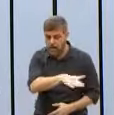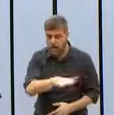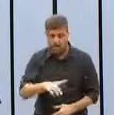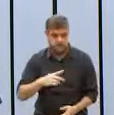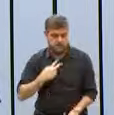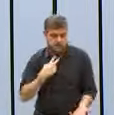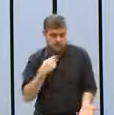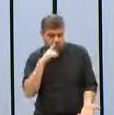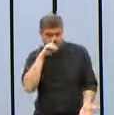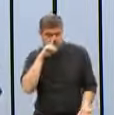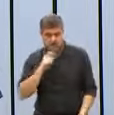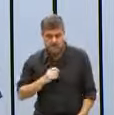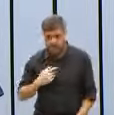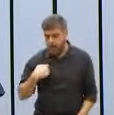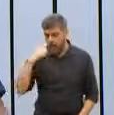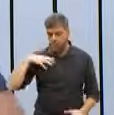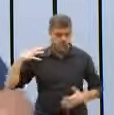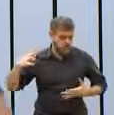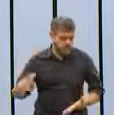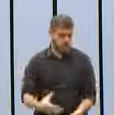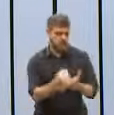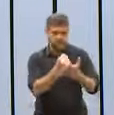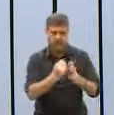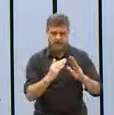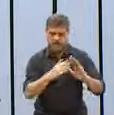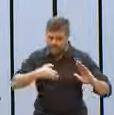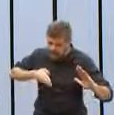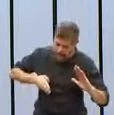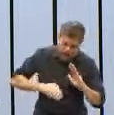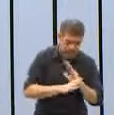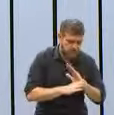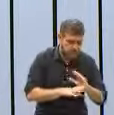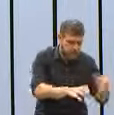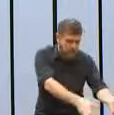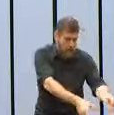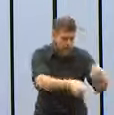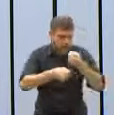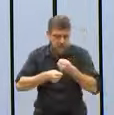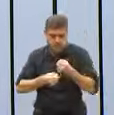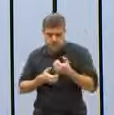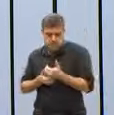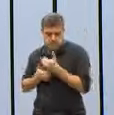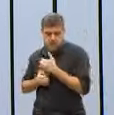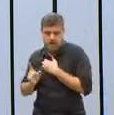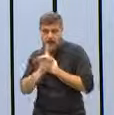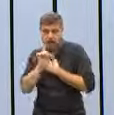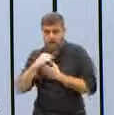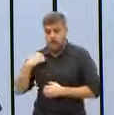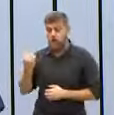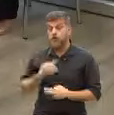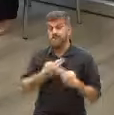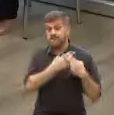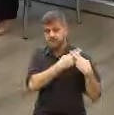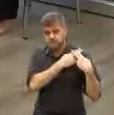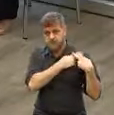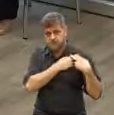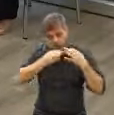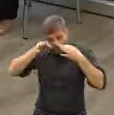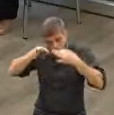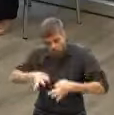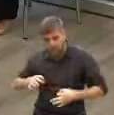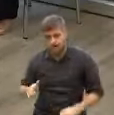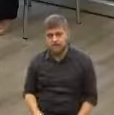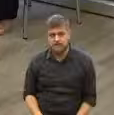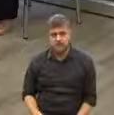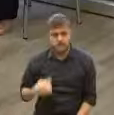porque não adianta nada querer dar uma de herói, invadir um espaço, porque a gente toma cuidado com a nossa atribuição também, né? Certo. Não temos esse